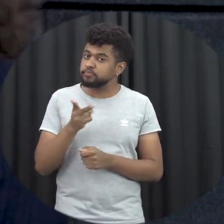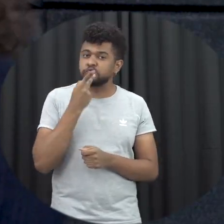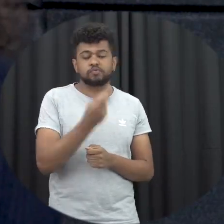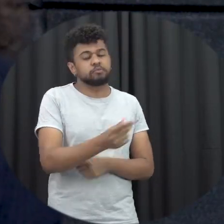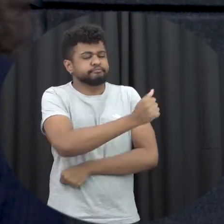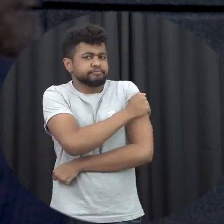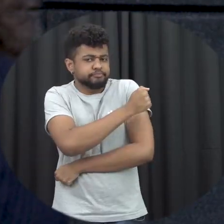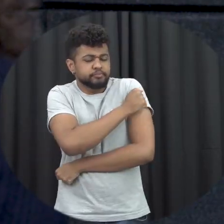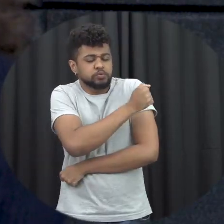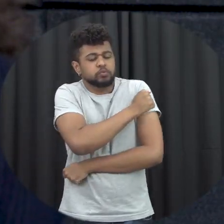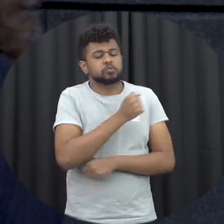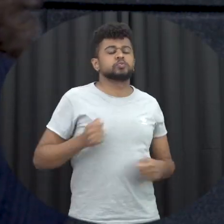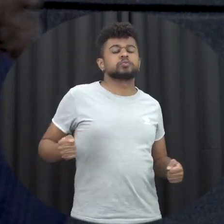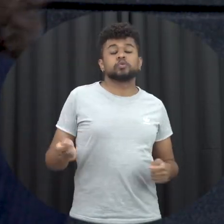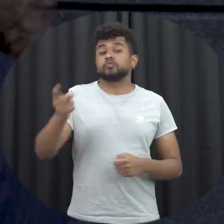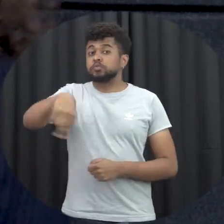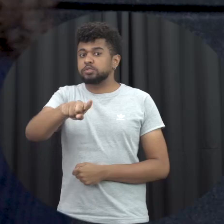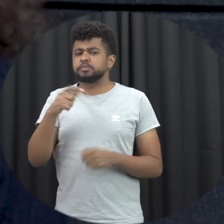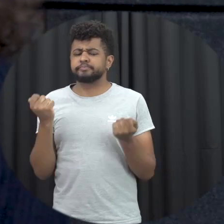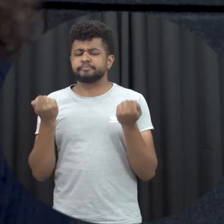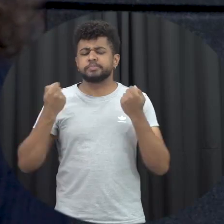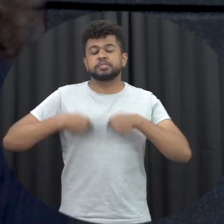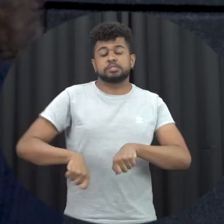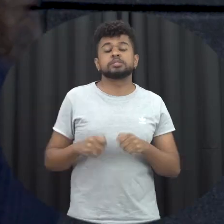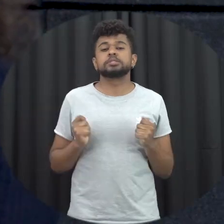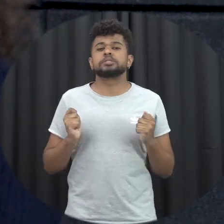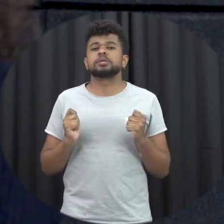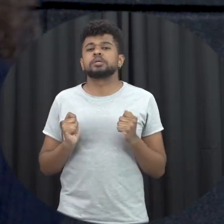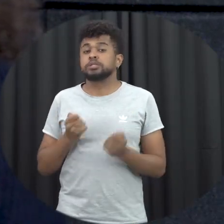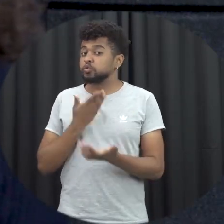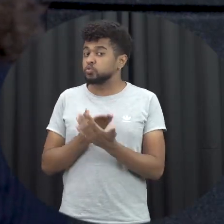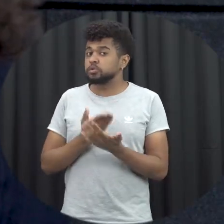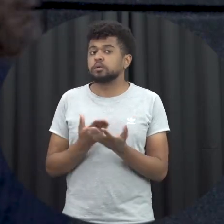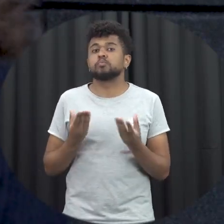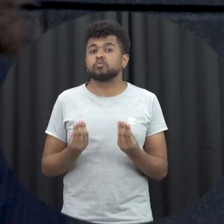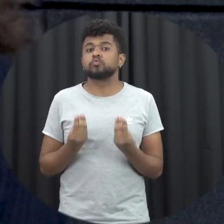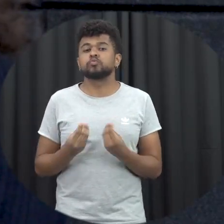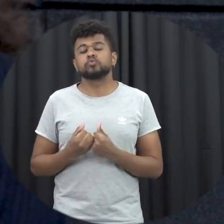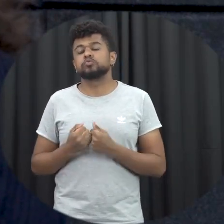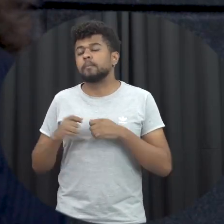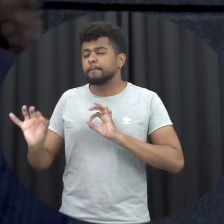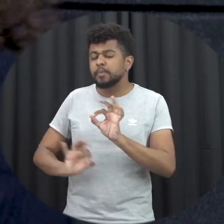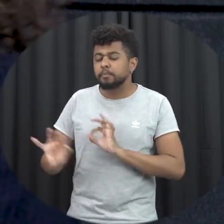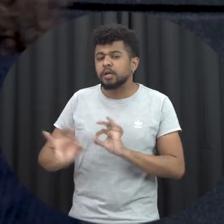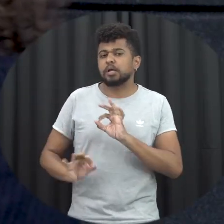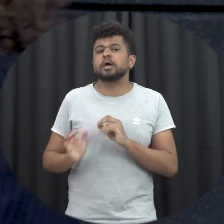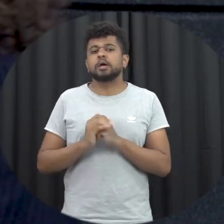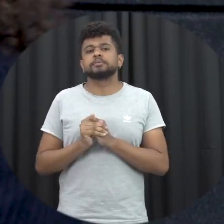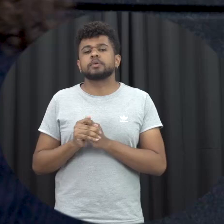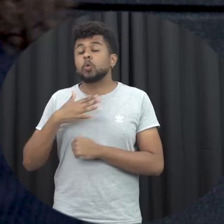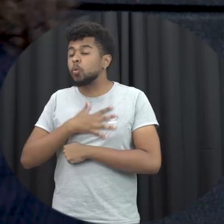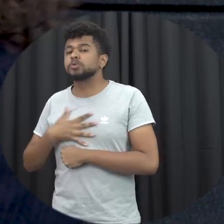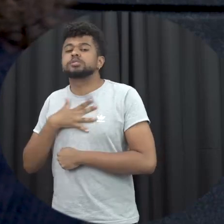eu sempre falo, né, para os alunos, vocês têm que estudar muito, se